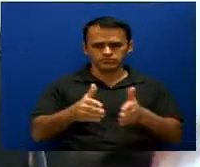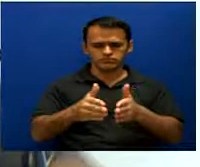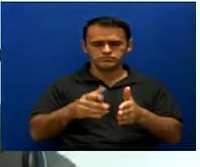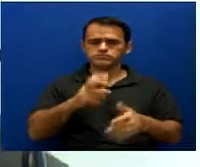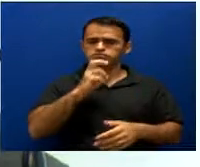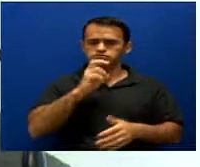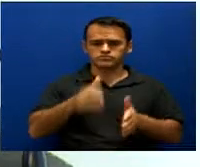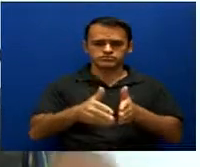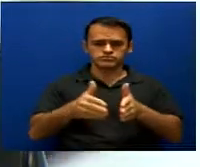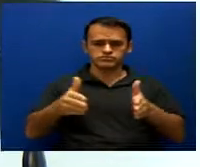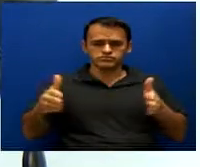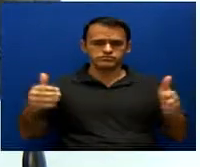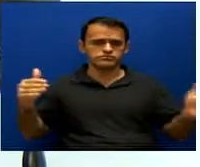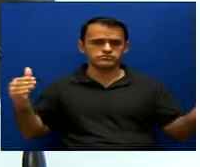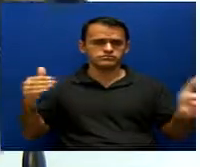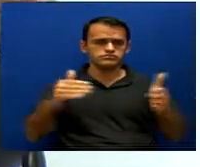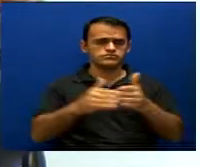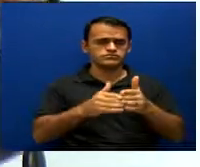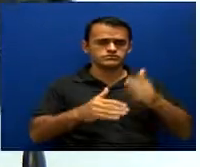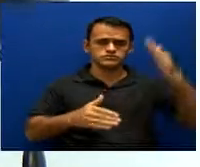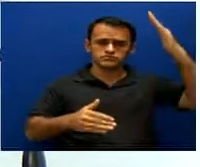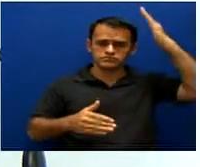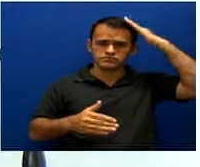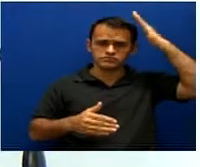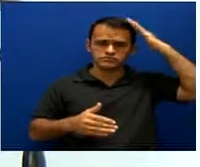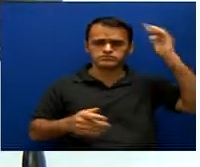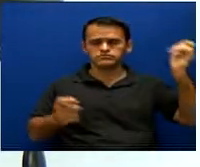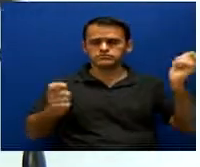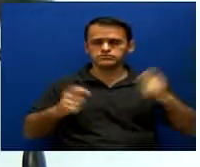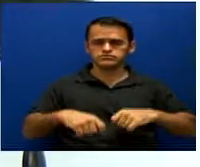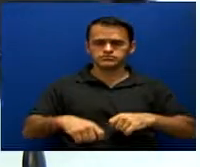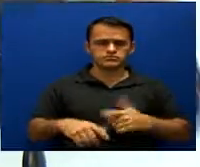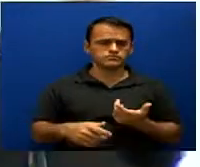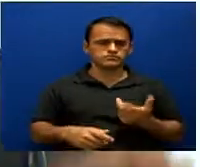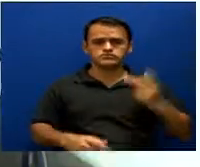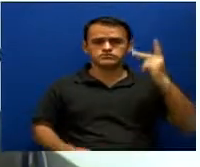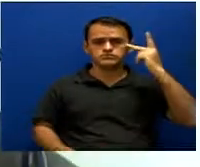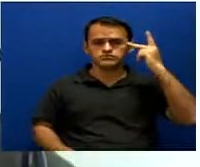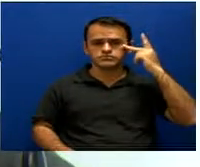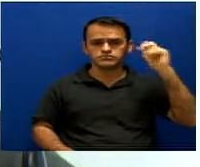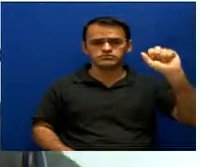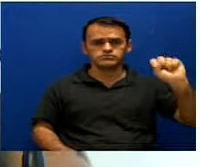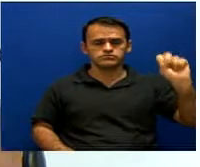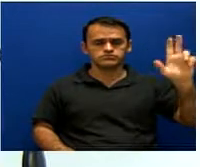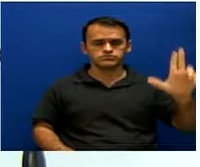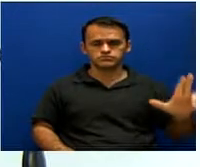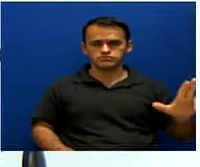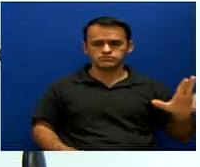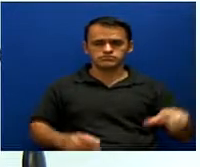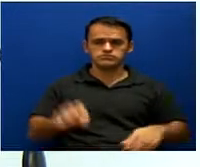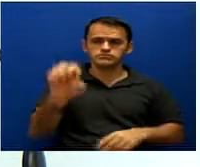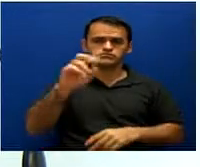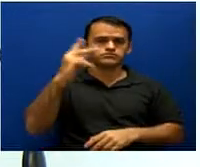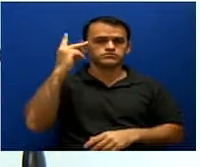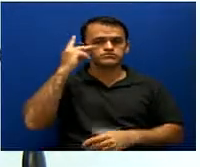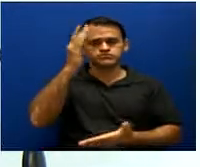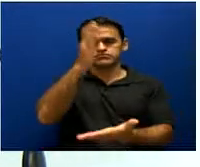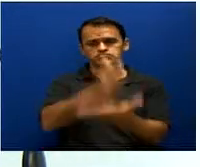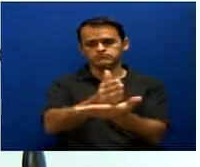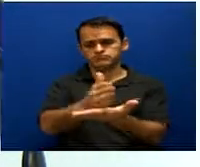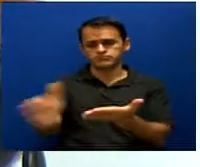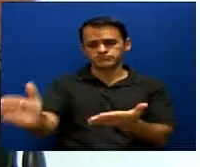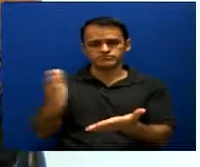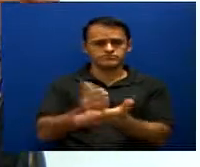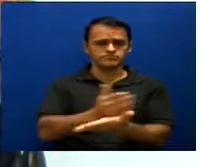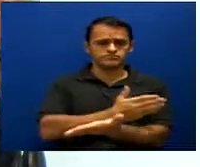com o Paraná, São Paulo do Sul. A pessoa vai ser paulista e paulista do Sul, não é? Quem nascer aqui.